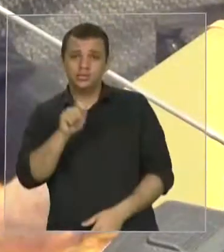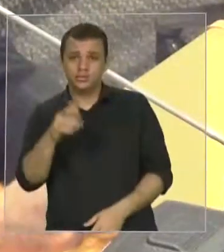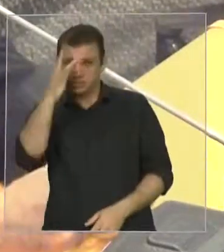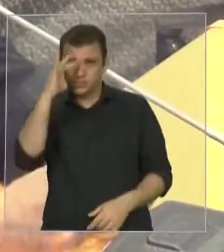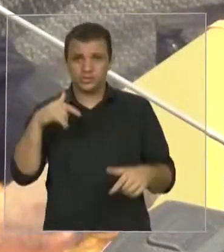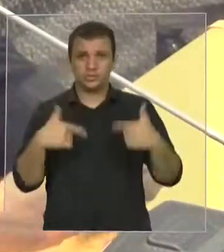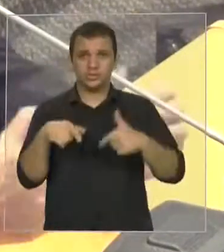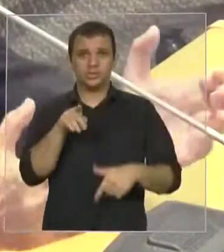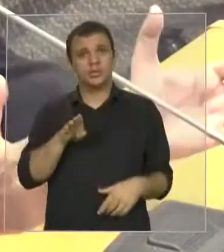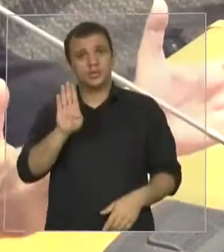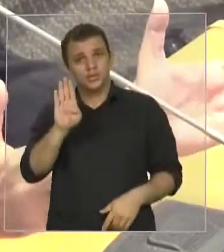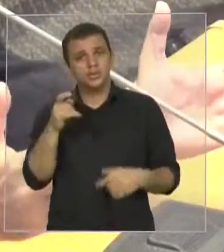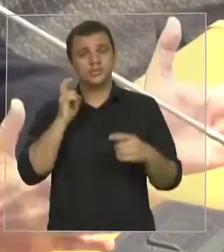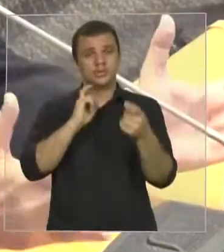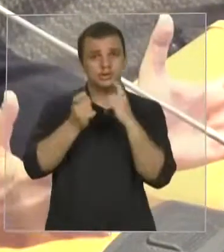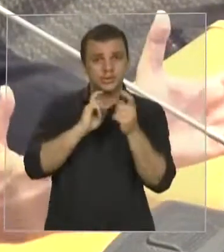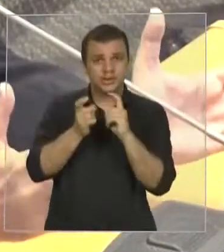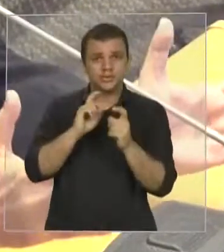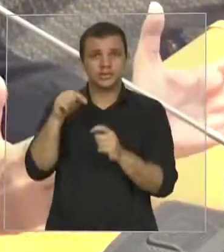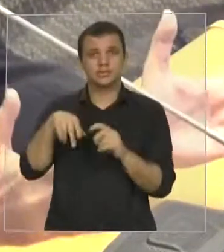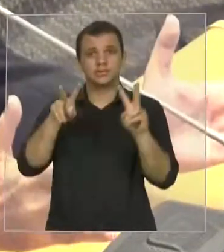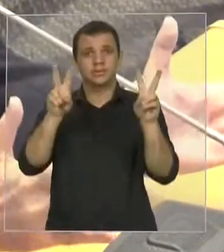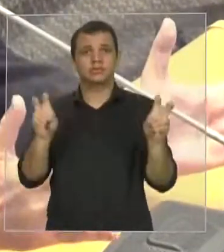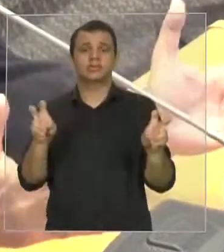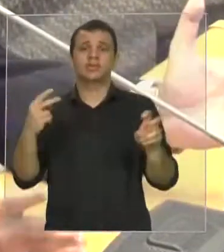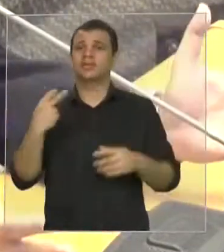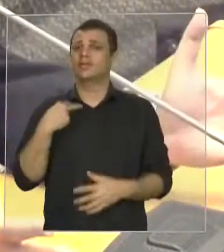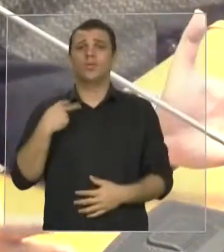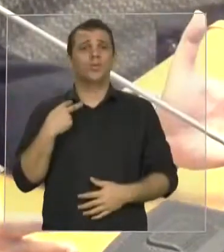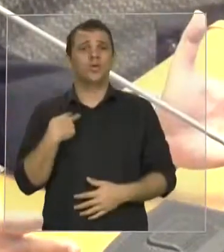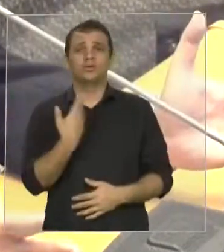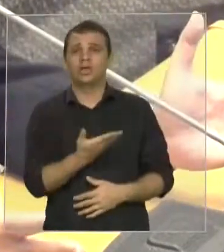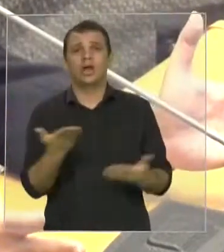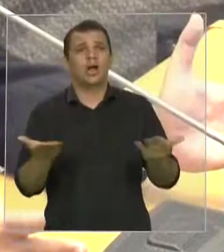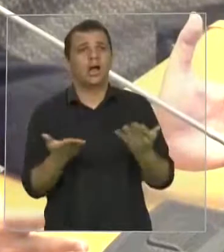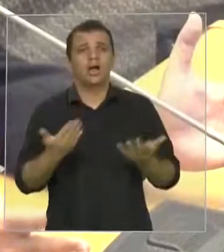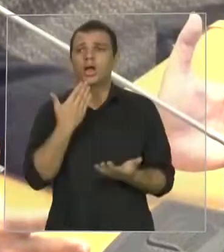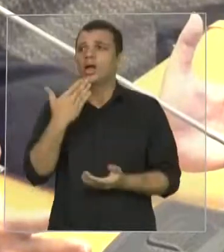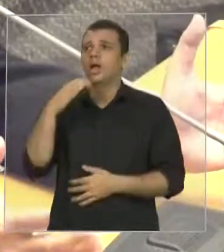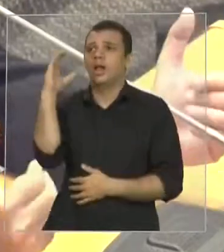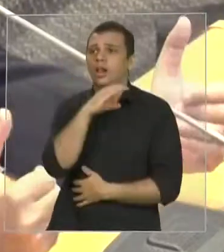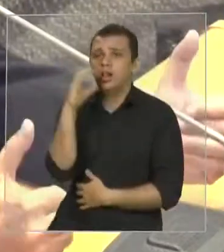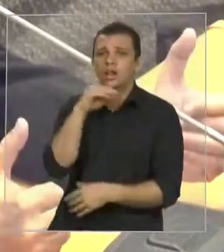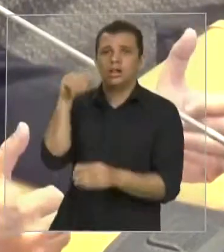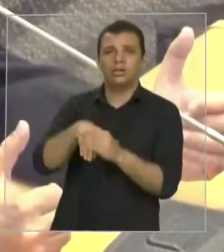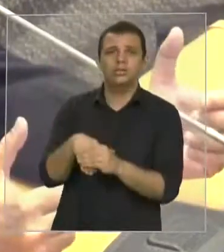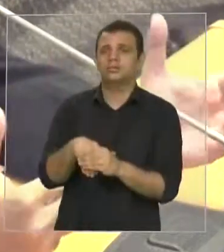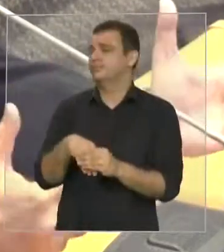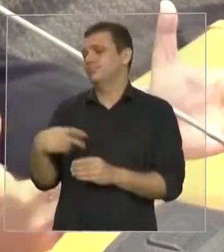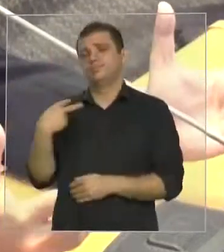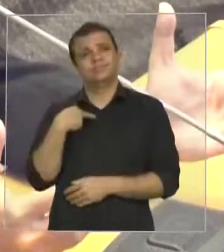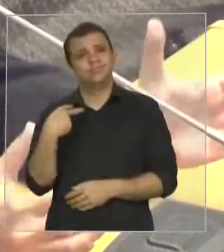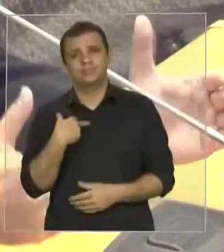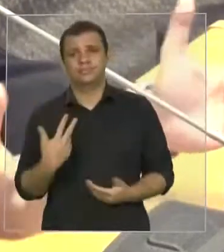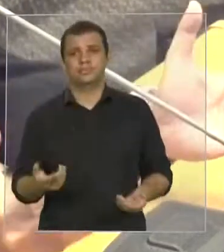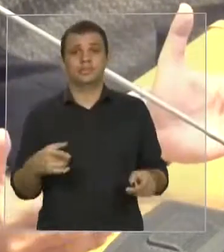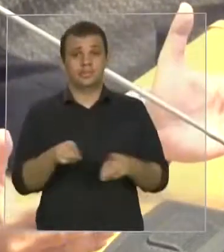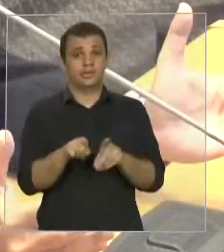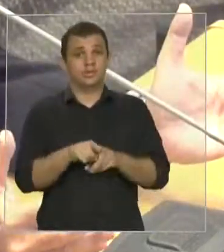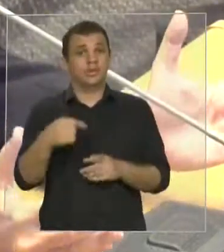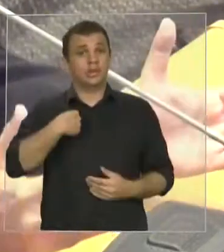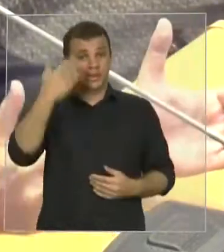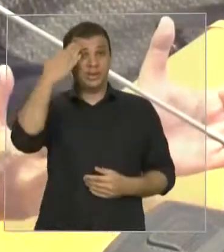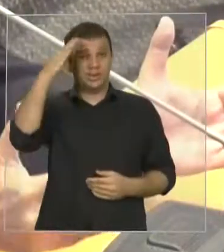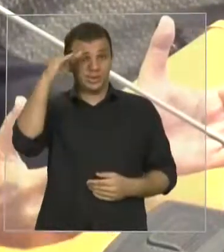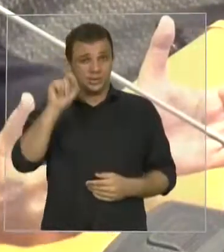assunto. E não pode ser pedir um regime de urgência para uma matéria dessa envergadura. Ainda mais que, no meu entendimento,